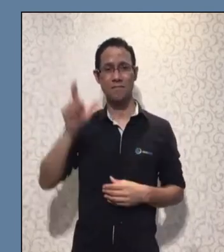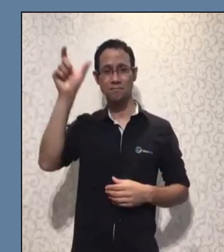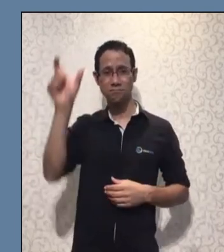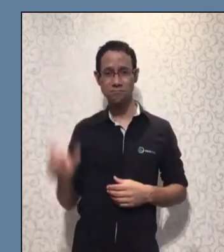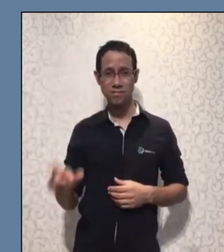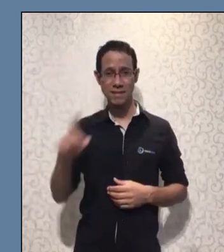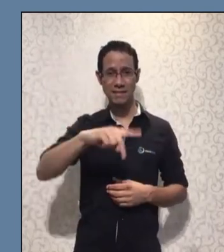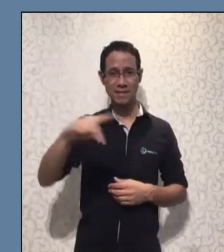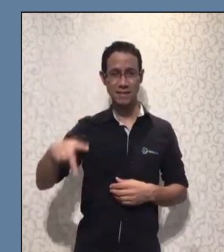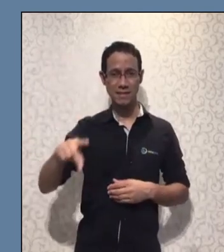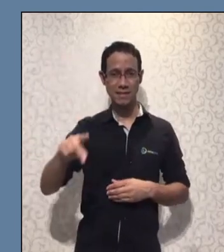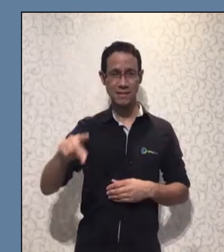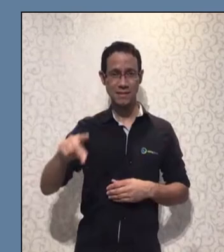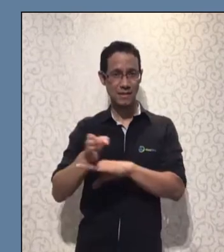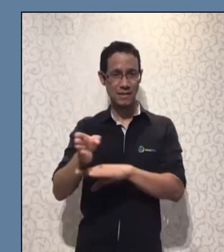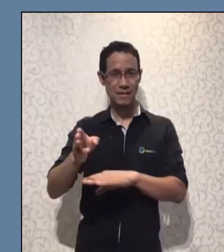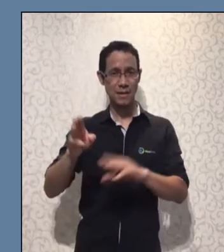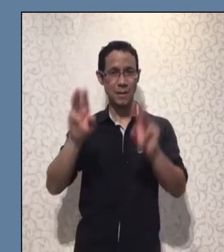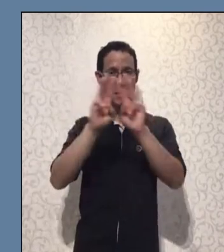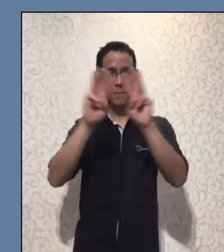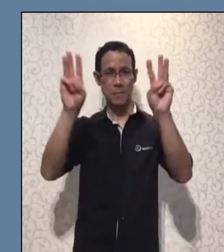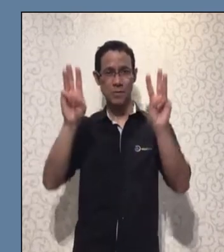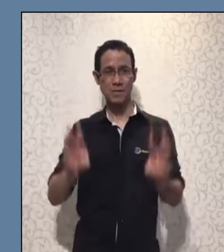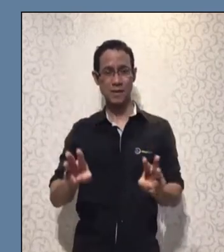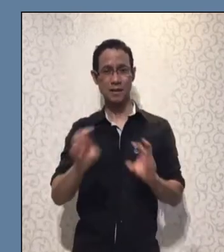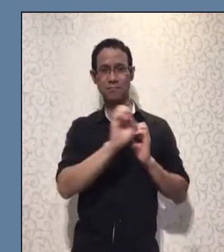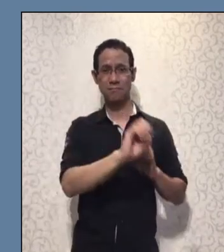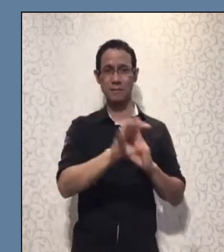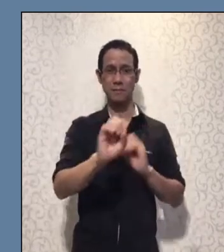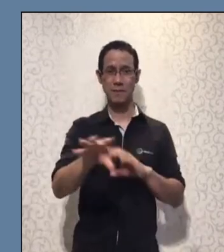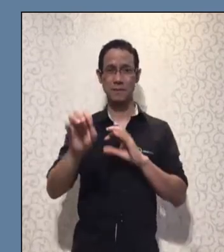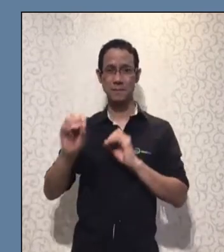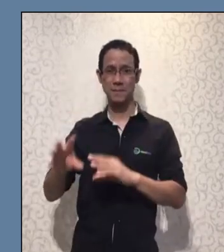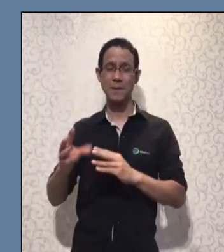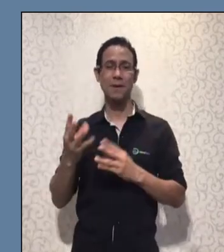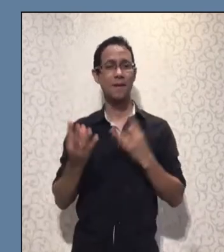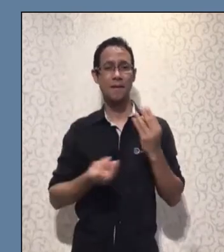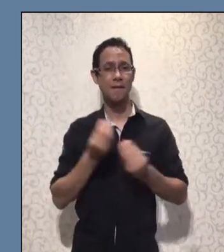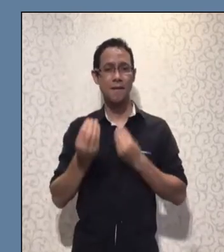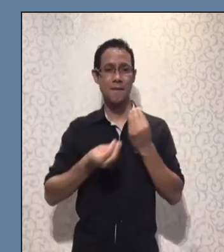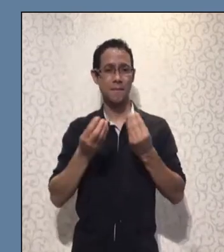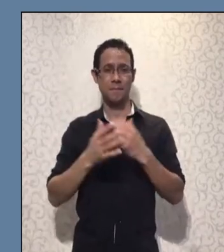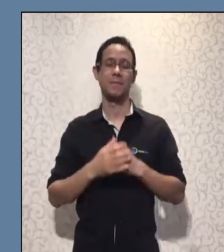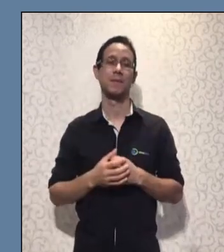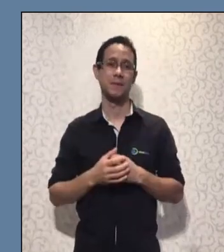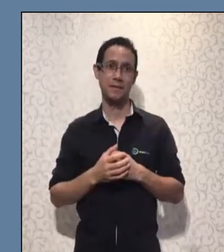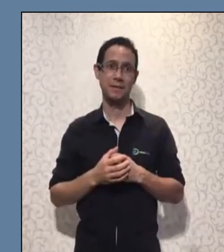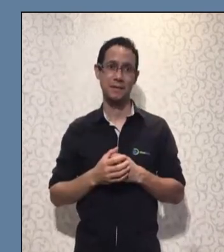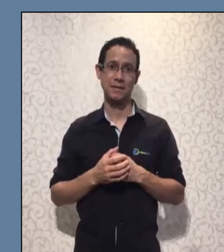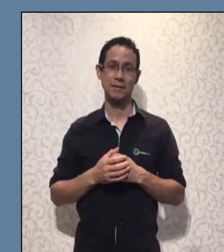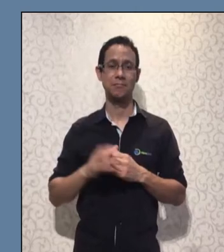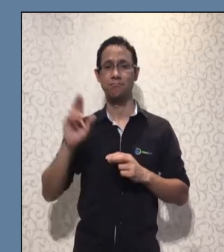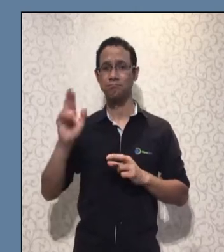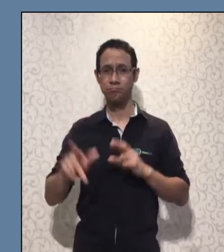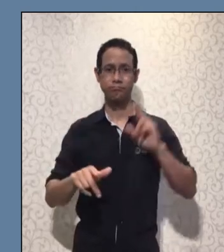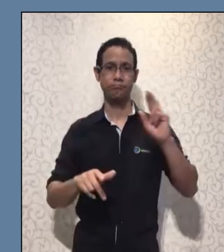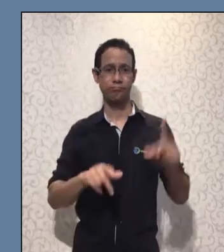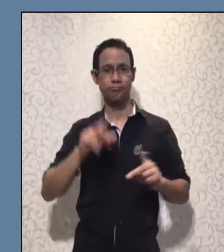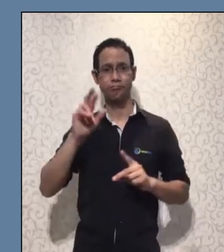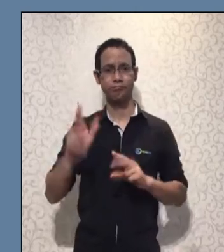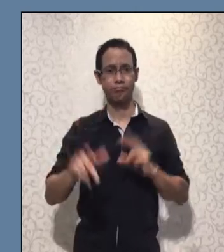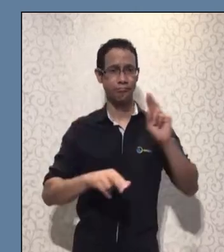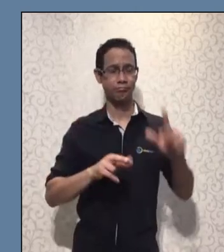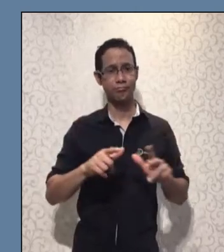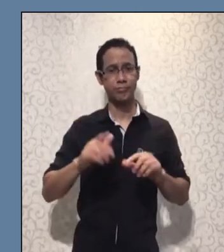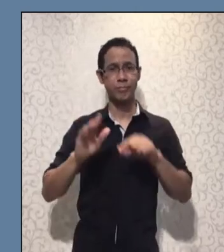dentro dos museus, como se dá o museu como espaço de recebimento de diferentes tipos de pesquisa,